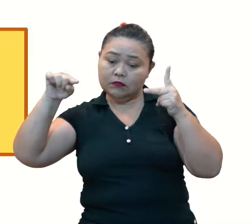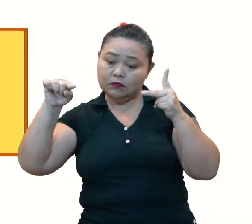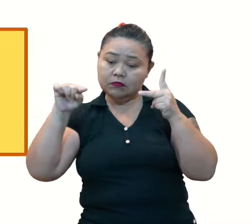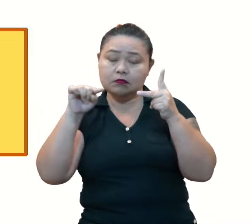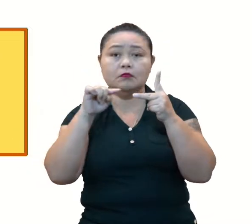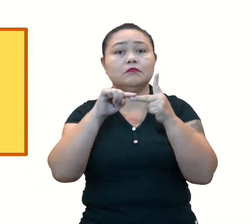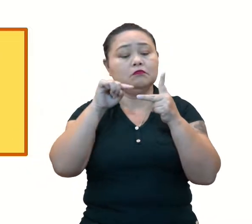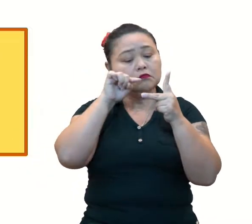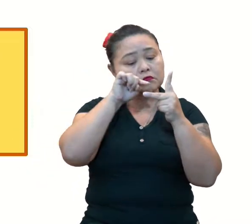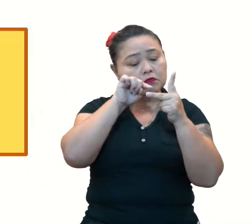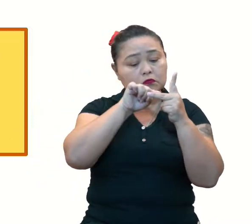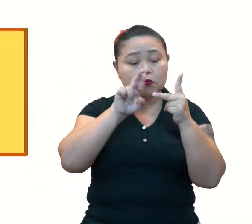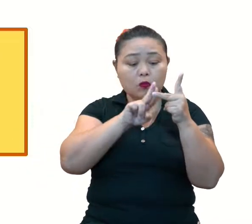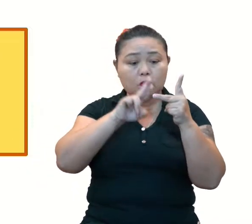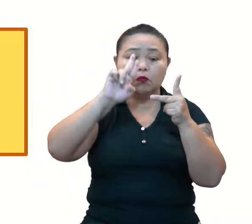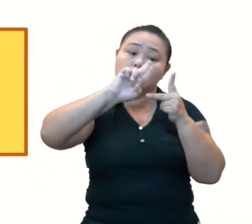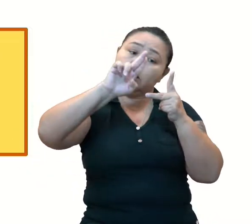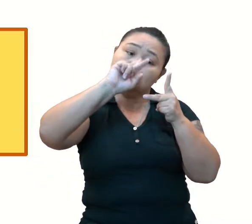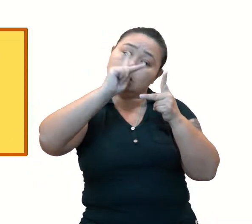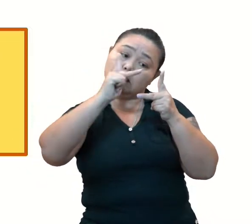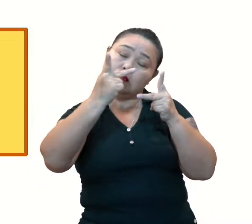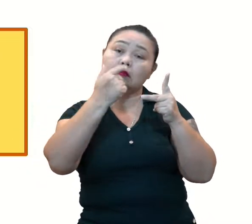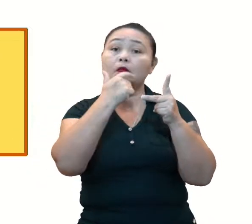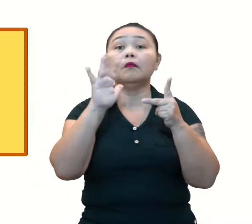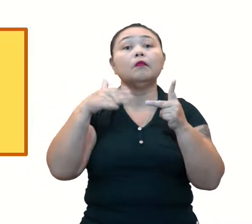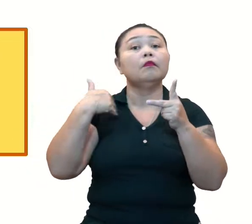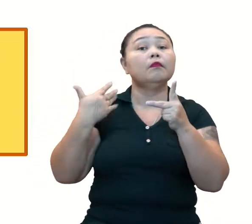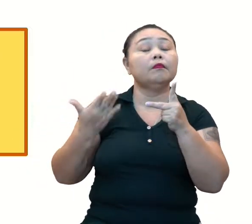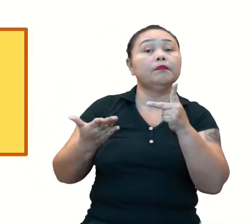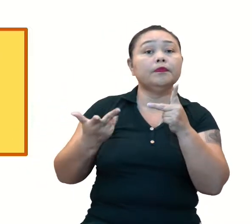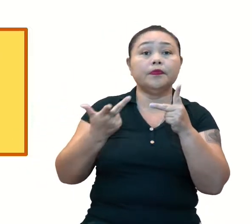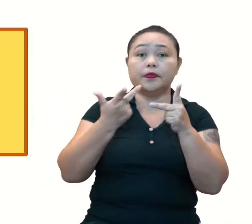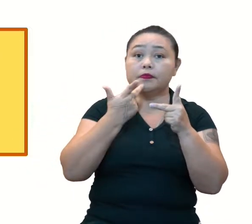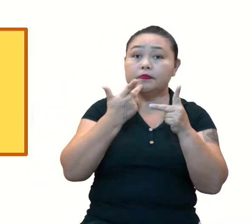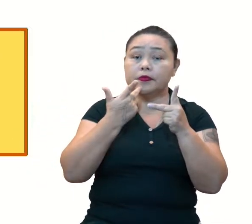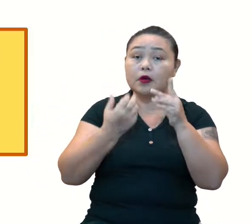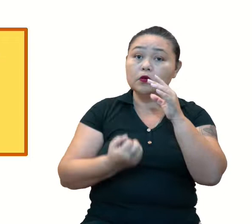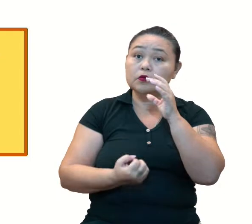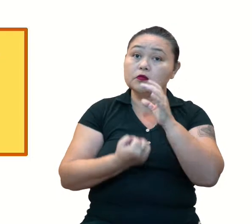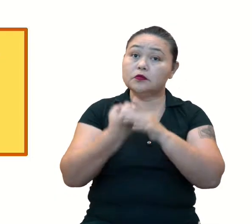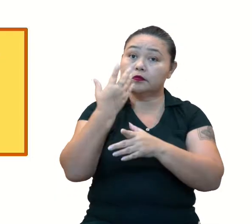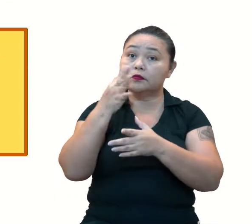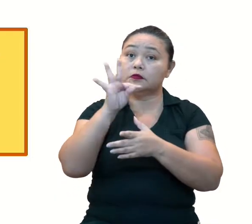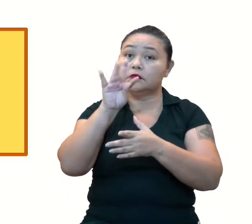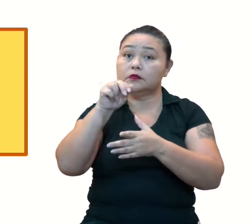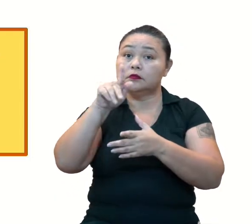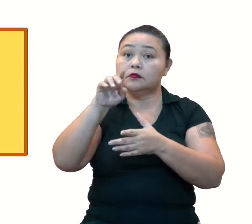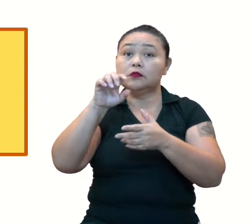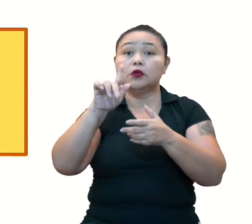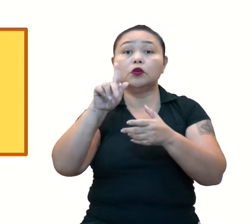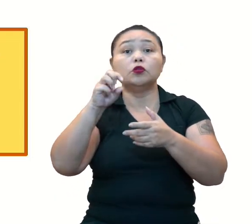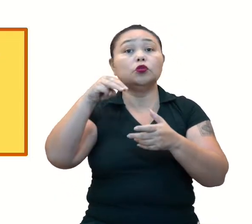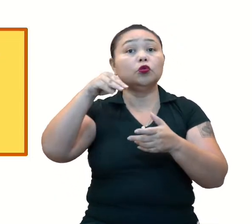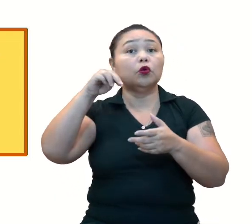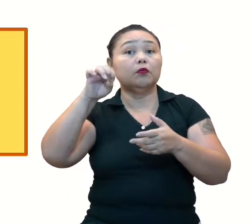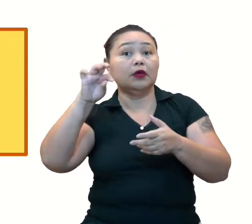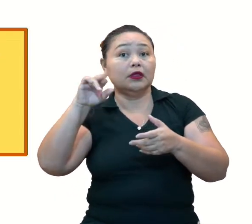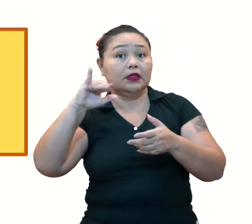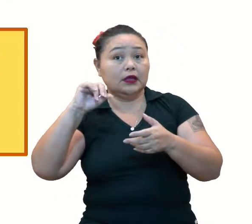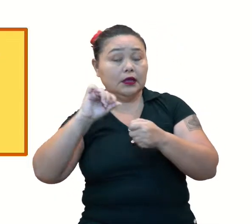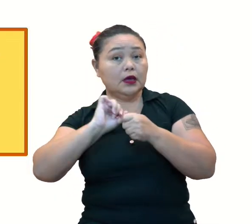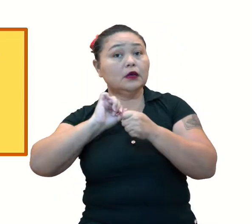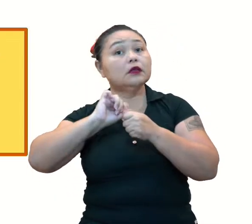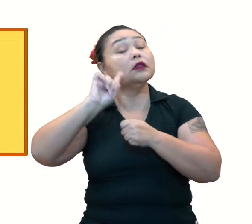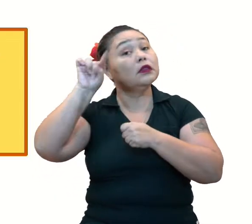dos triângulos. Então, quando a gente fala do surgimento da trigonometria, ele tem um fundamento, né? Um